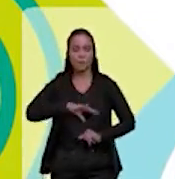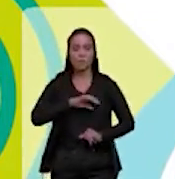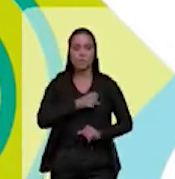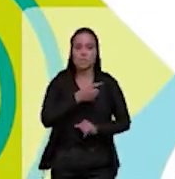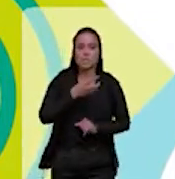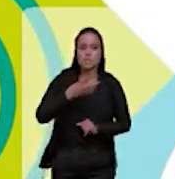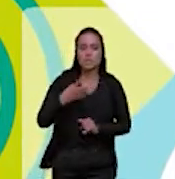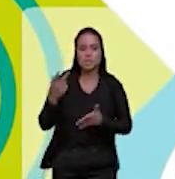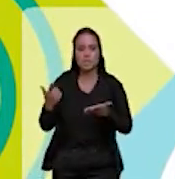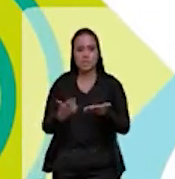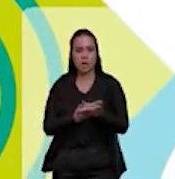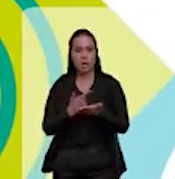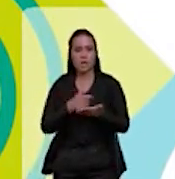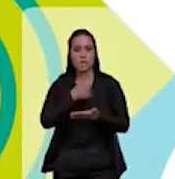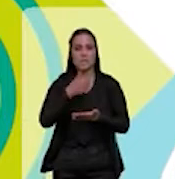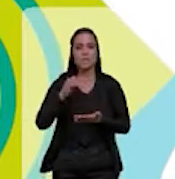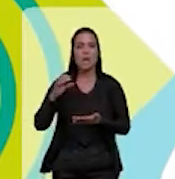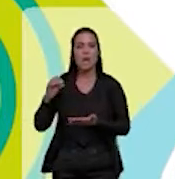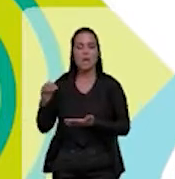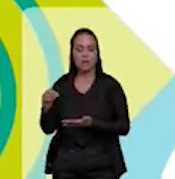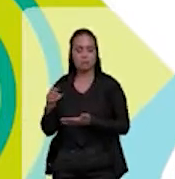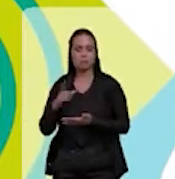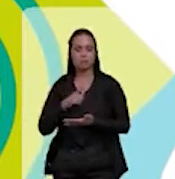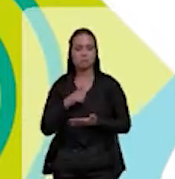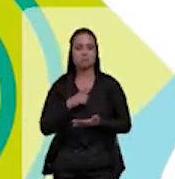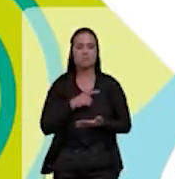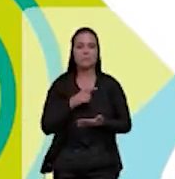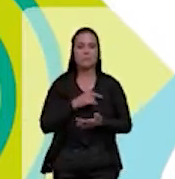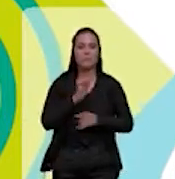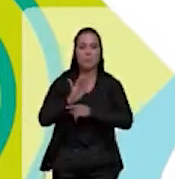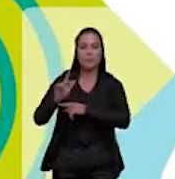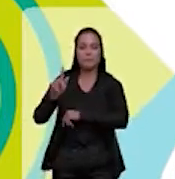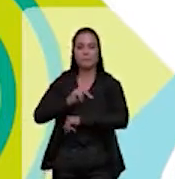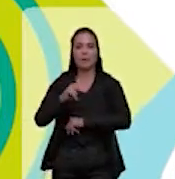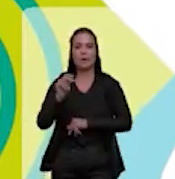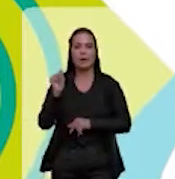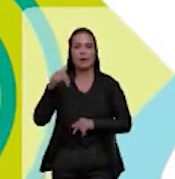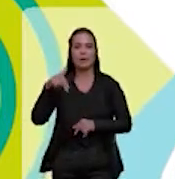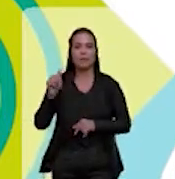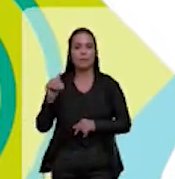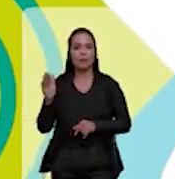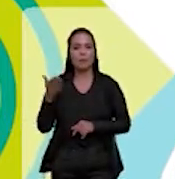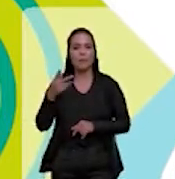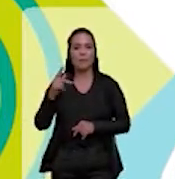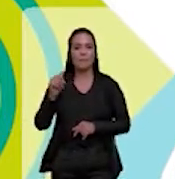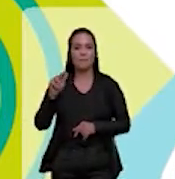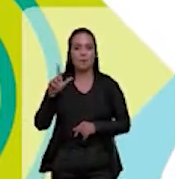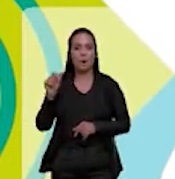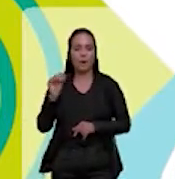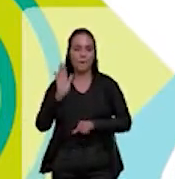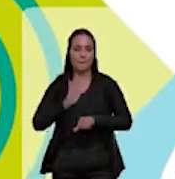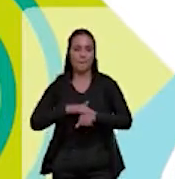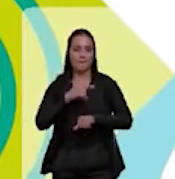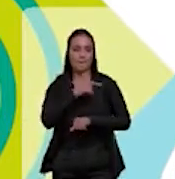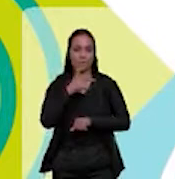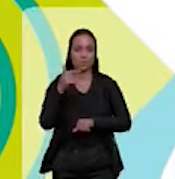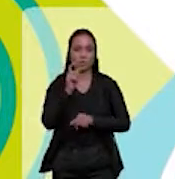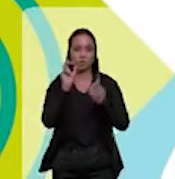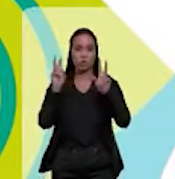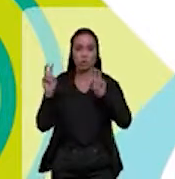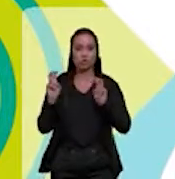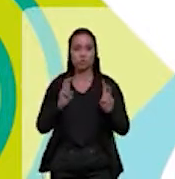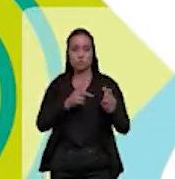obras de literatura brasileira foram somados com a inestimável colaboração da professora Ana Paula labourinho mas 22